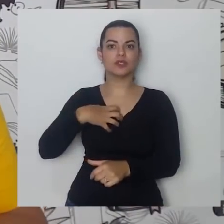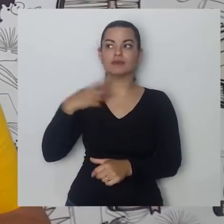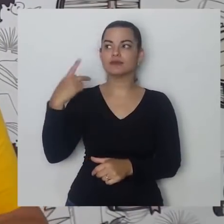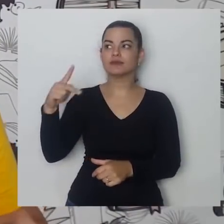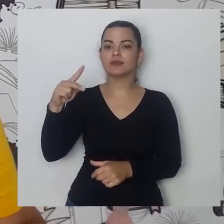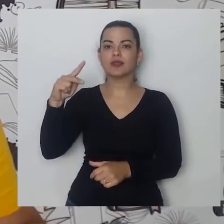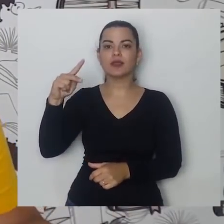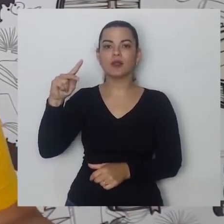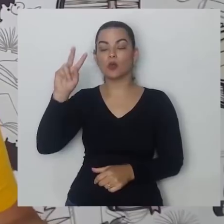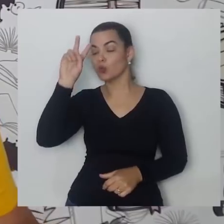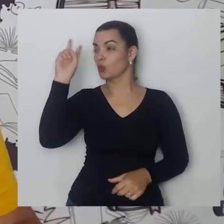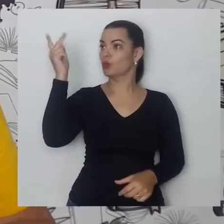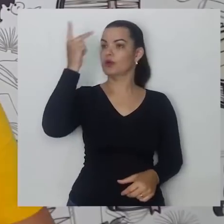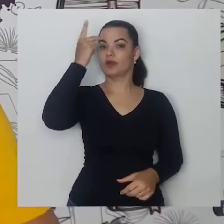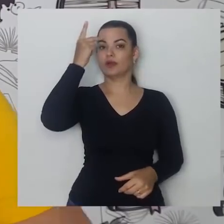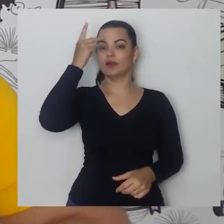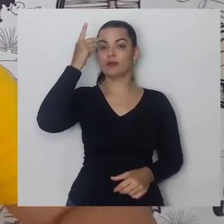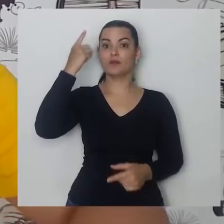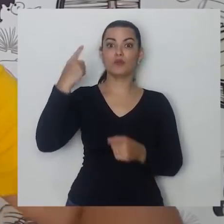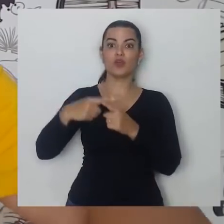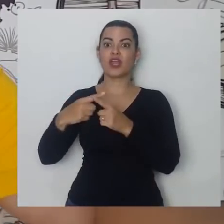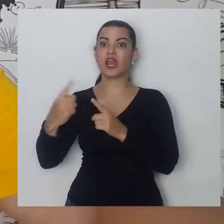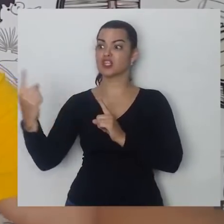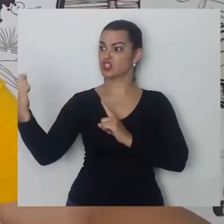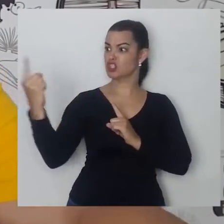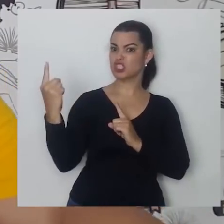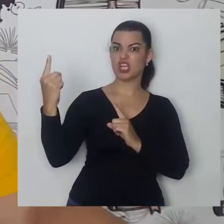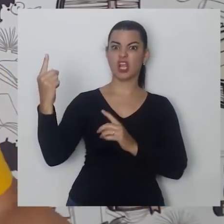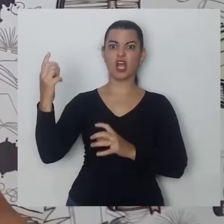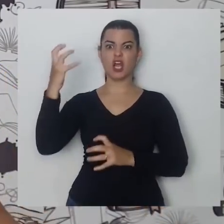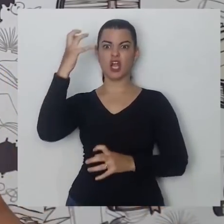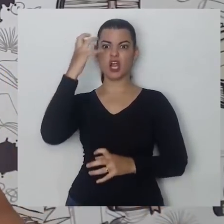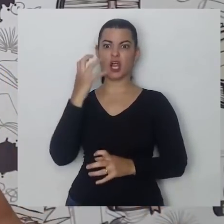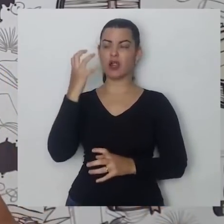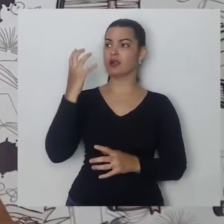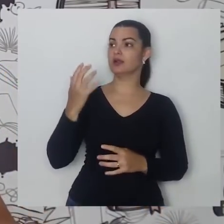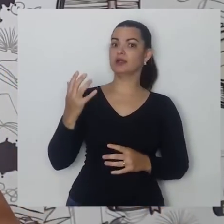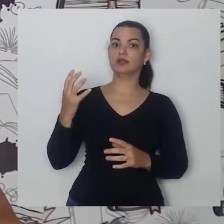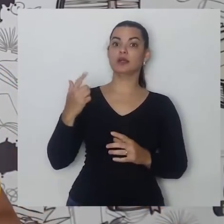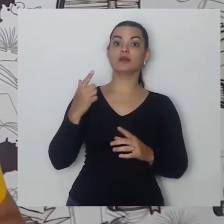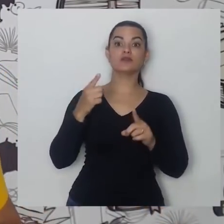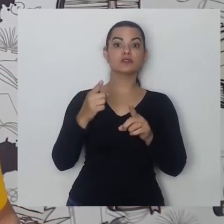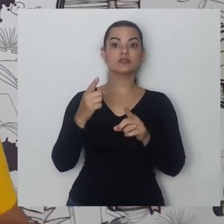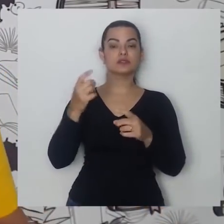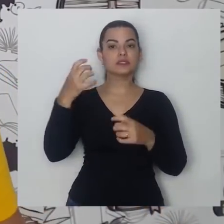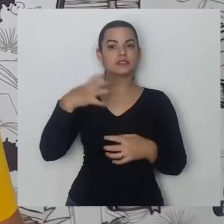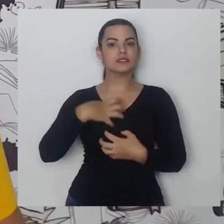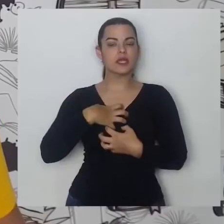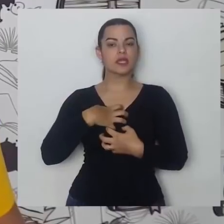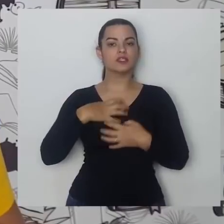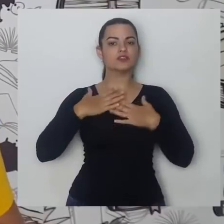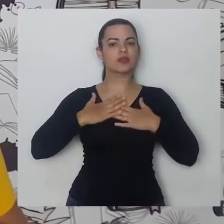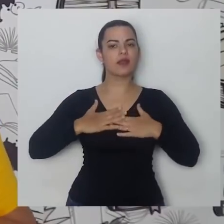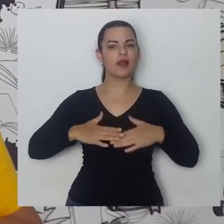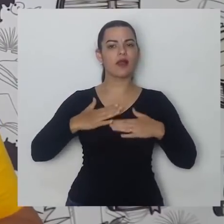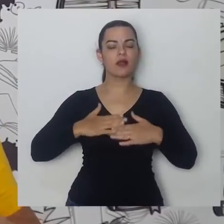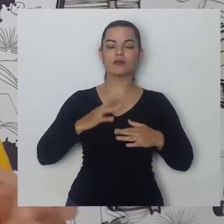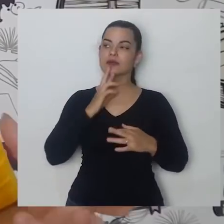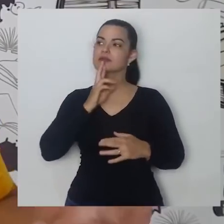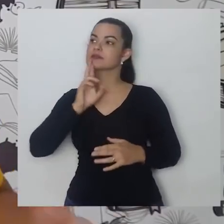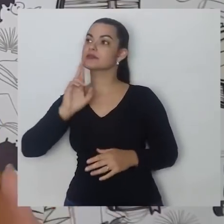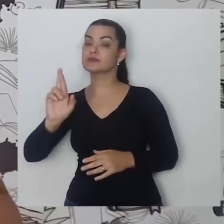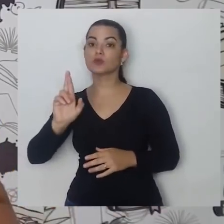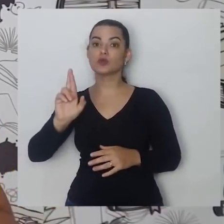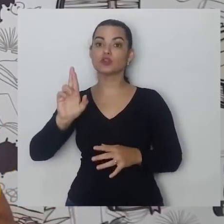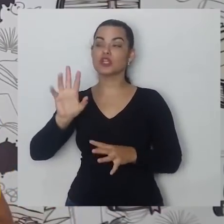Você desconecta toda aquela linha de violência que estava naquela fala e você não pega para você todas